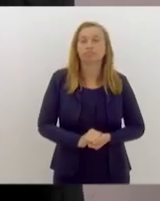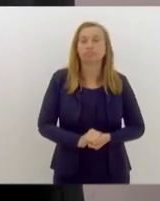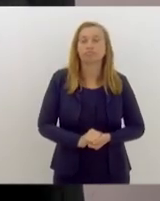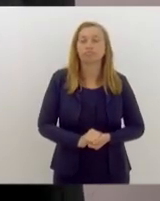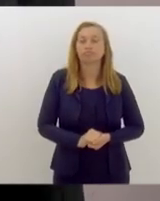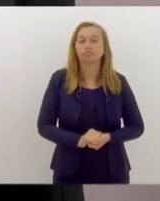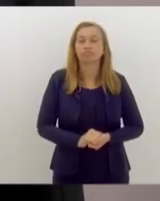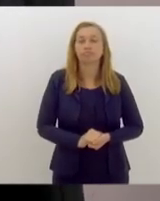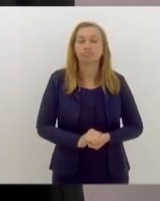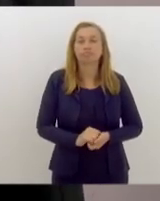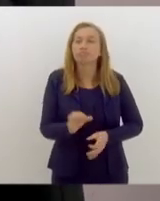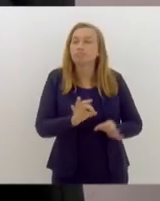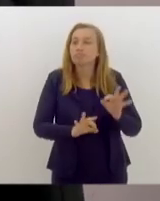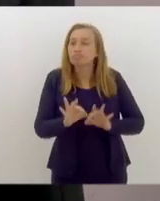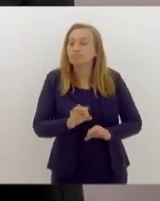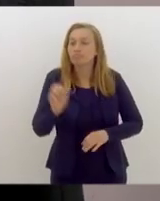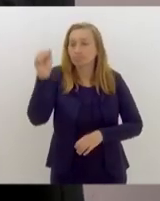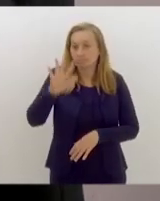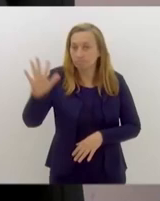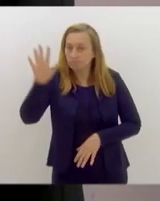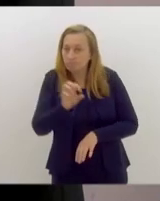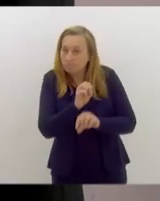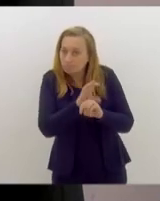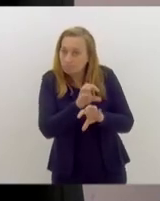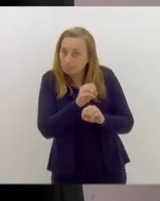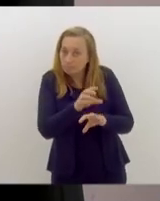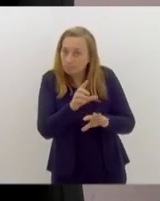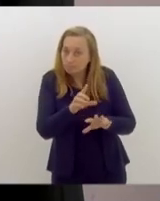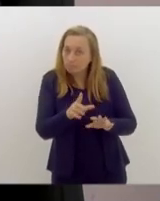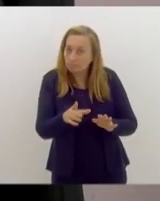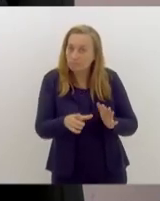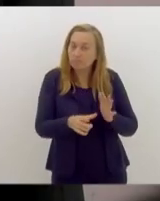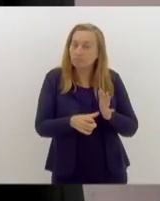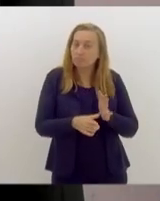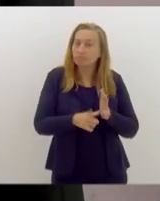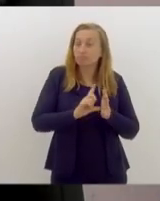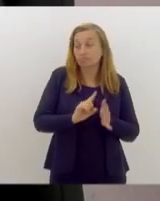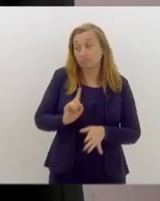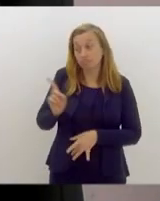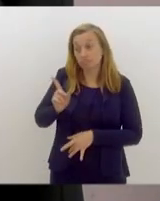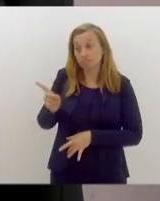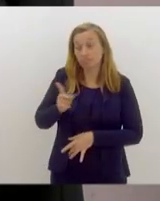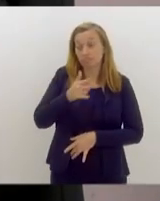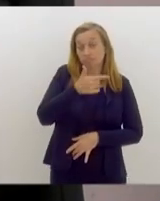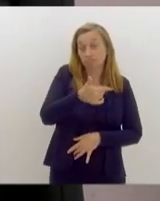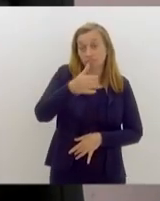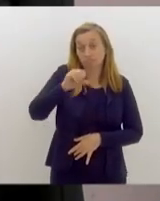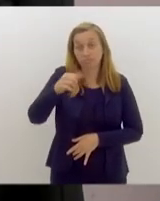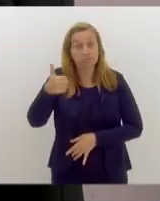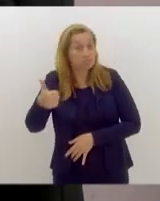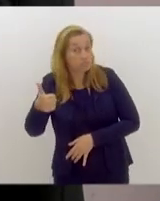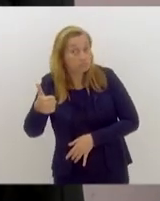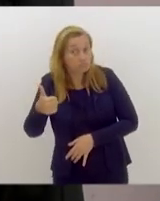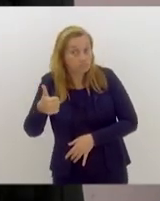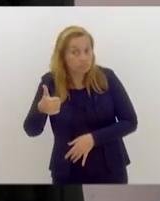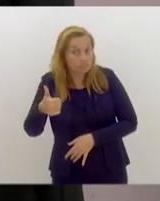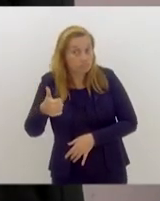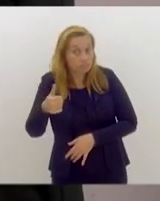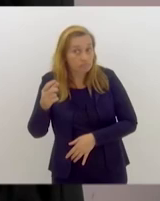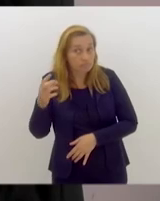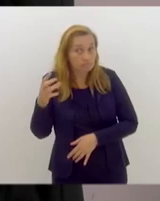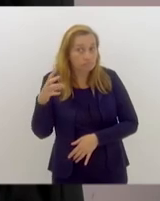quando do Plano Nacional de Educação, que antecede este que está esperando, que entrou em vigor em 2001 e tinha vigência